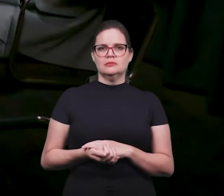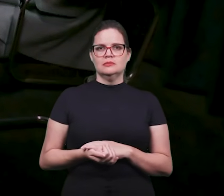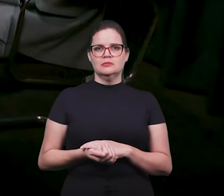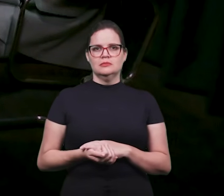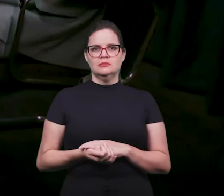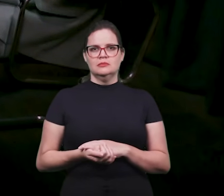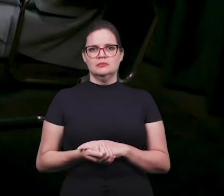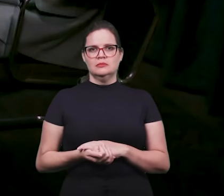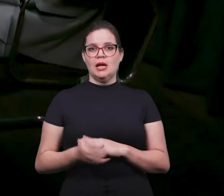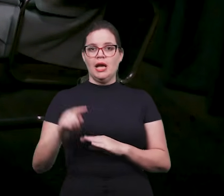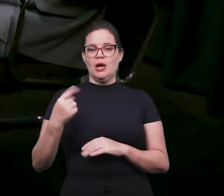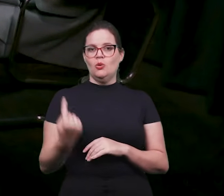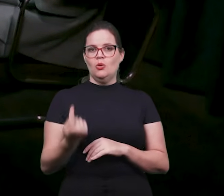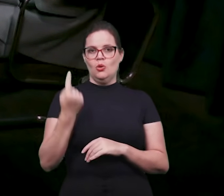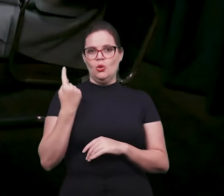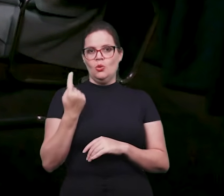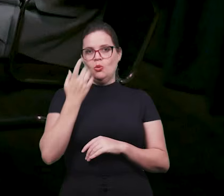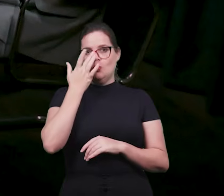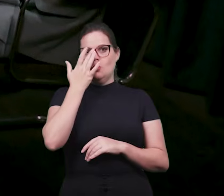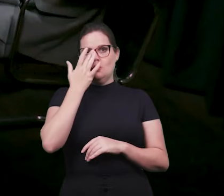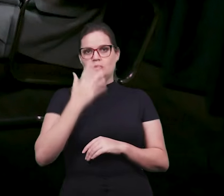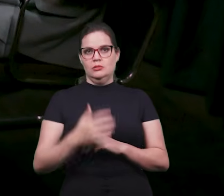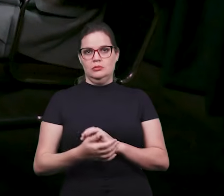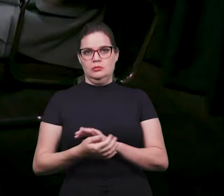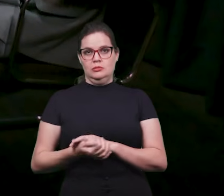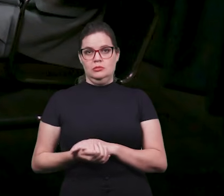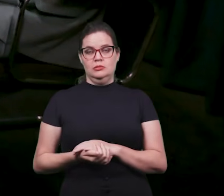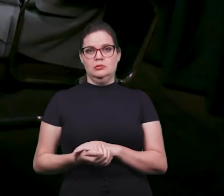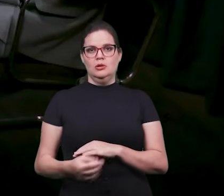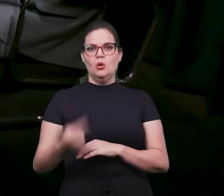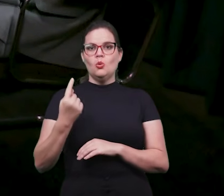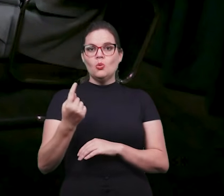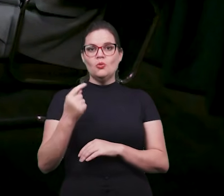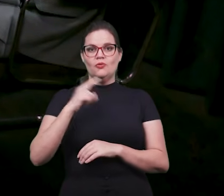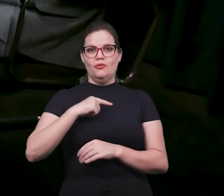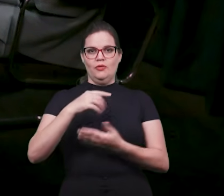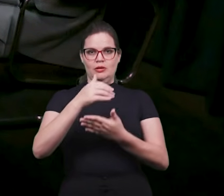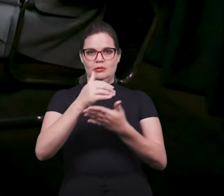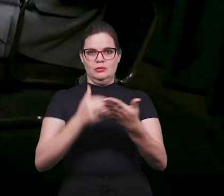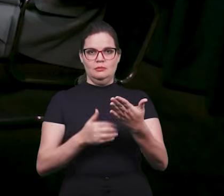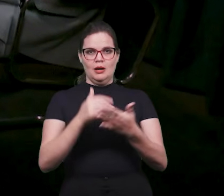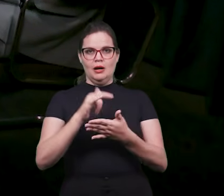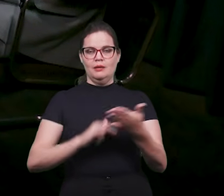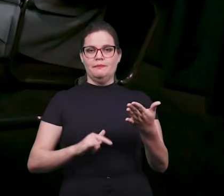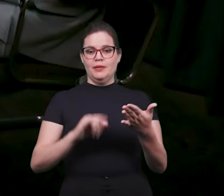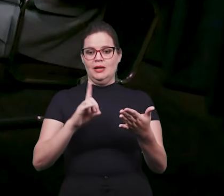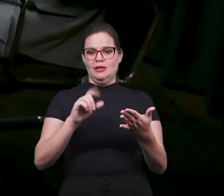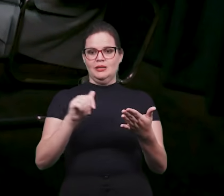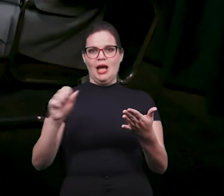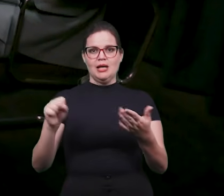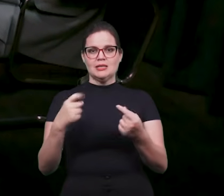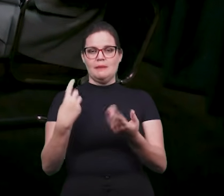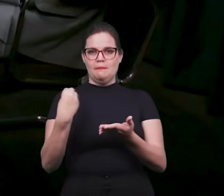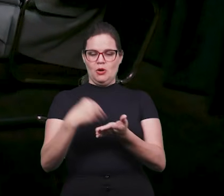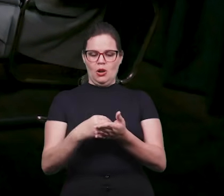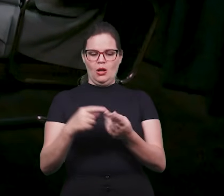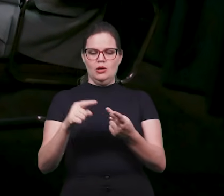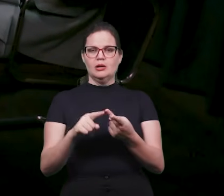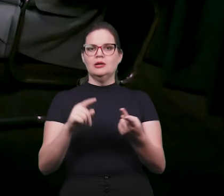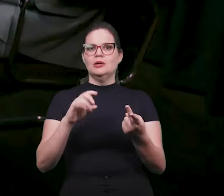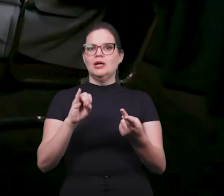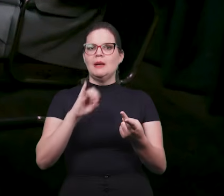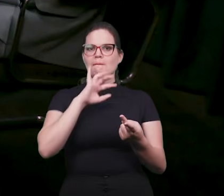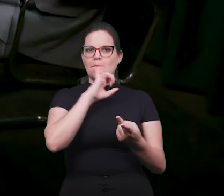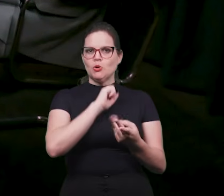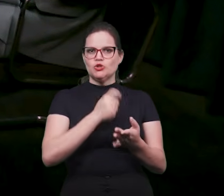é uma guia única, onde já vem o DAS, onde já vem o imposto e o INSS. Então, imposto de renda e